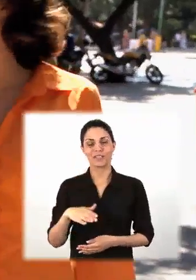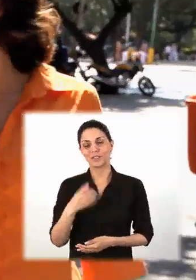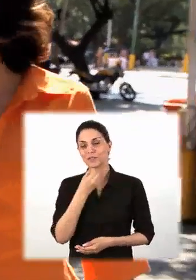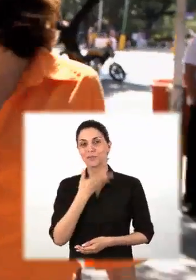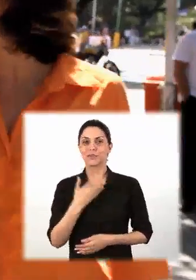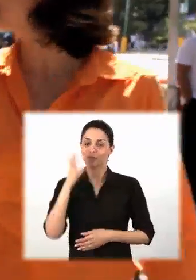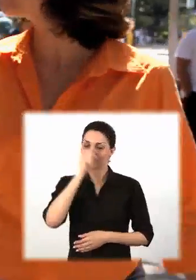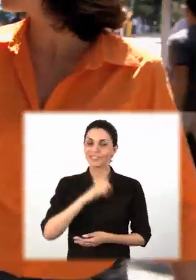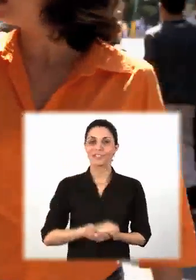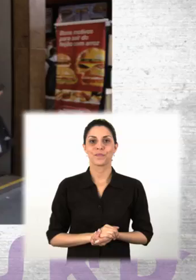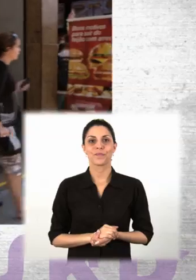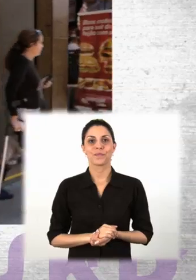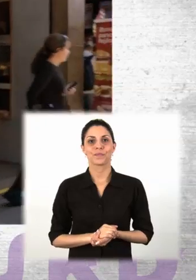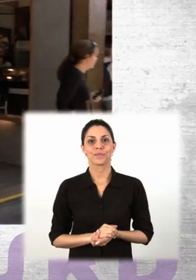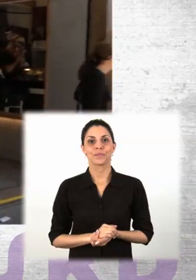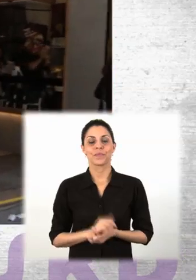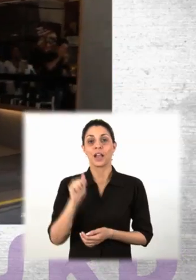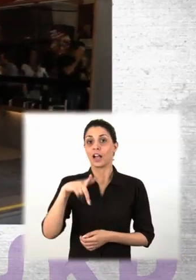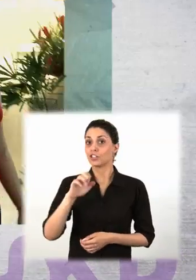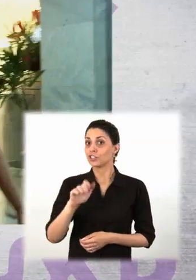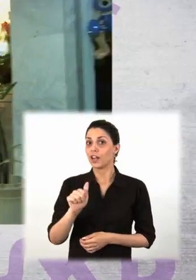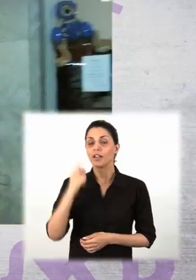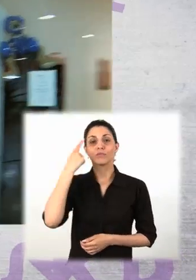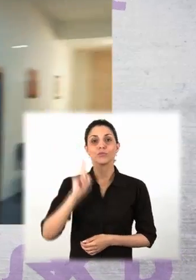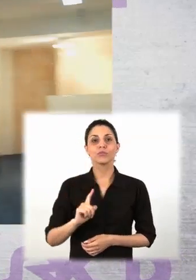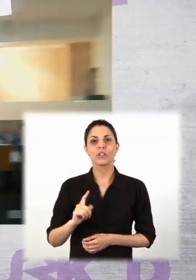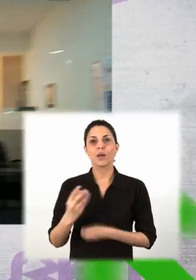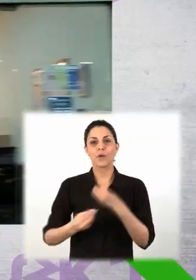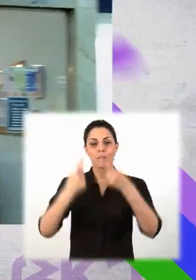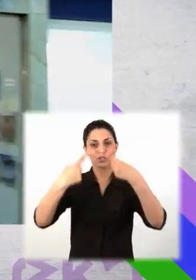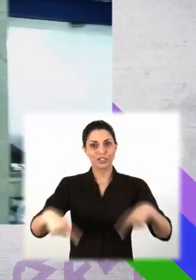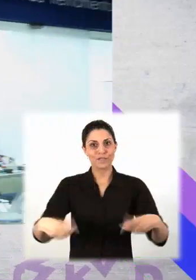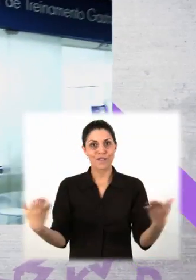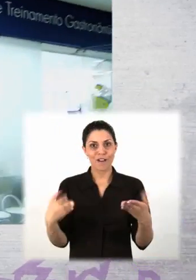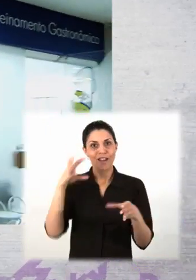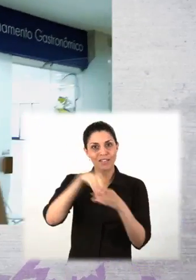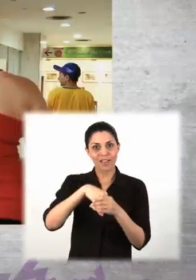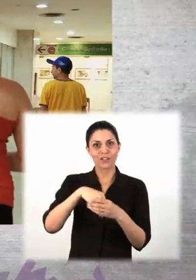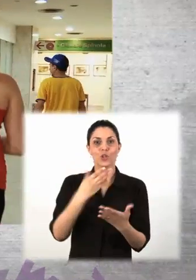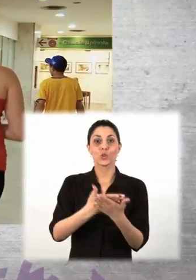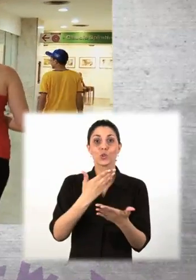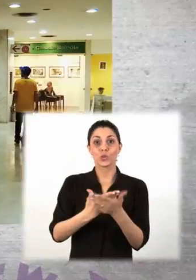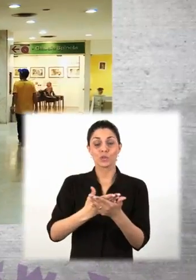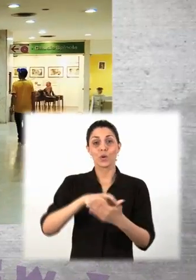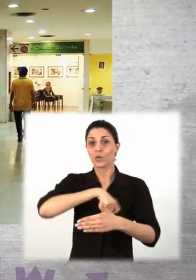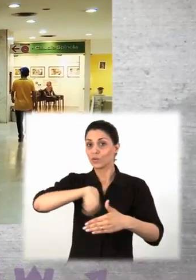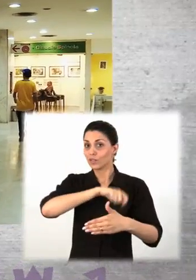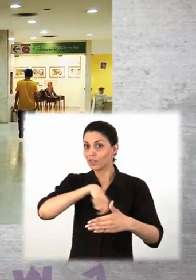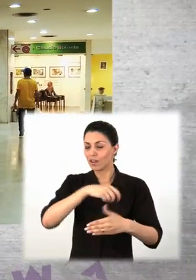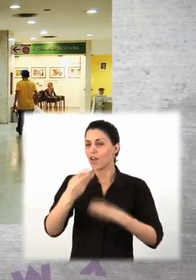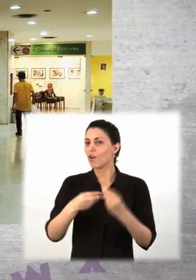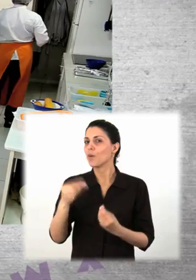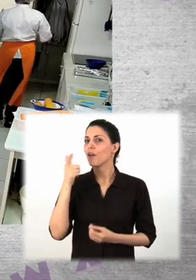Tá se virando na cozinha? Tô me virando. Qual que é a sua especialidade? Ângela nem imagina que tipo de desafio espera por ela nessa escola de culinária. Como